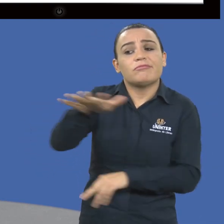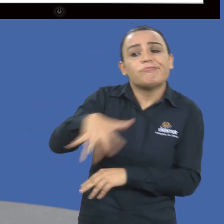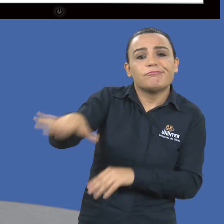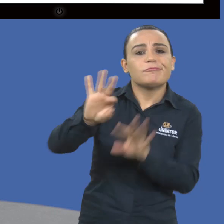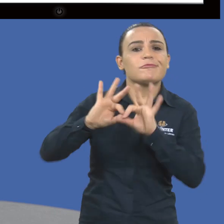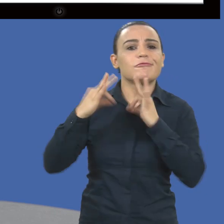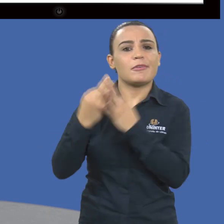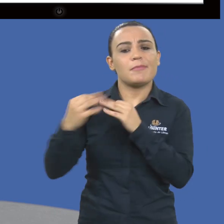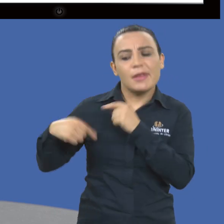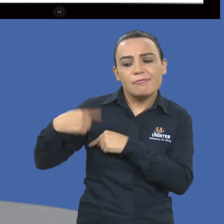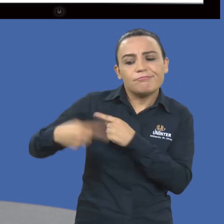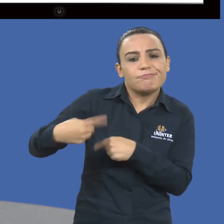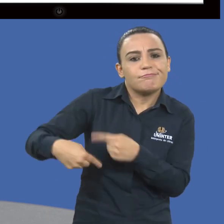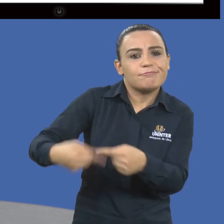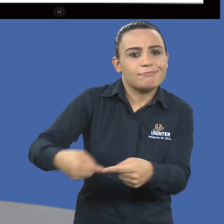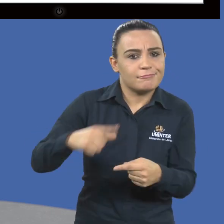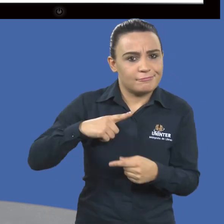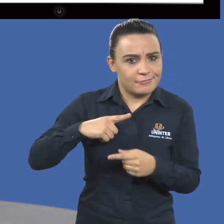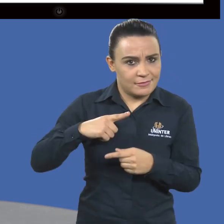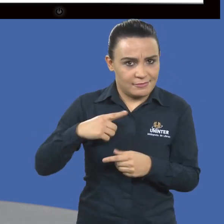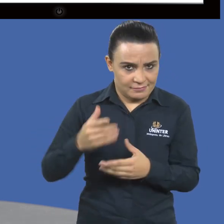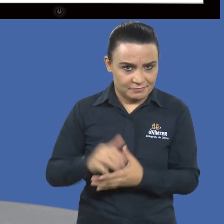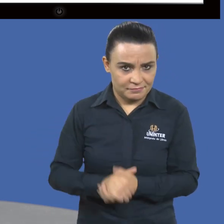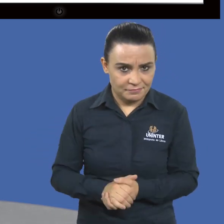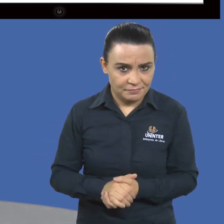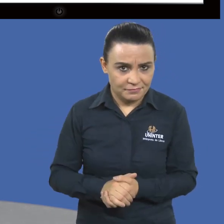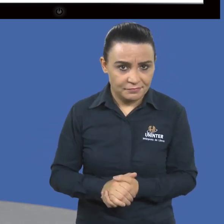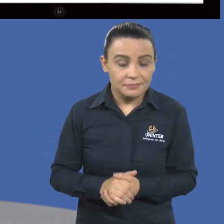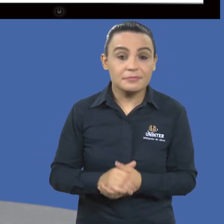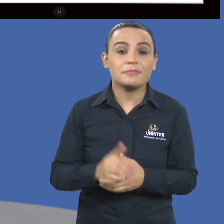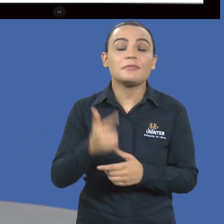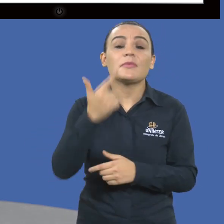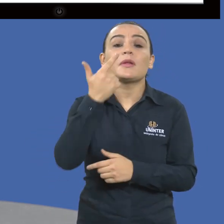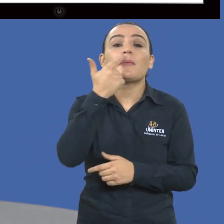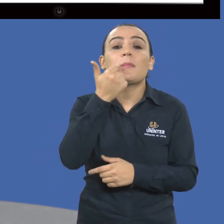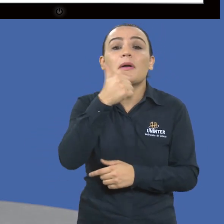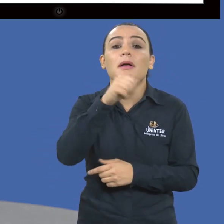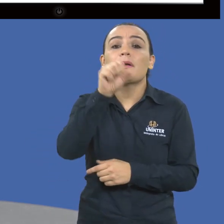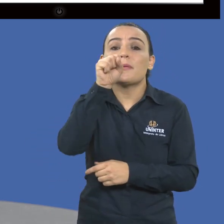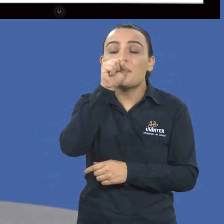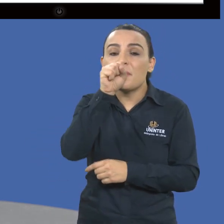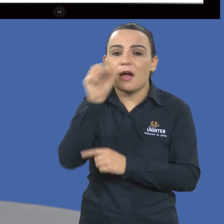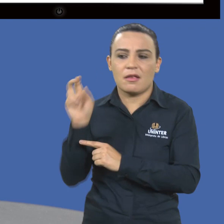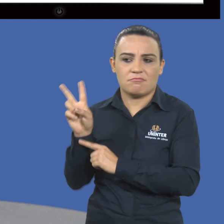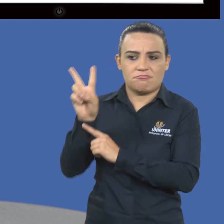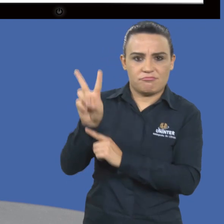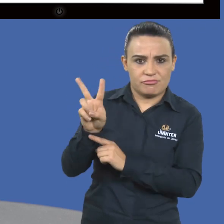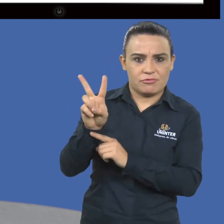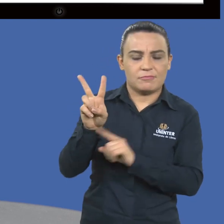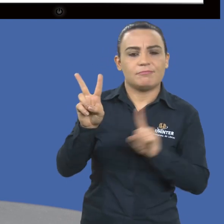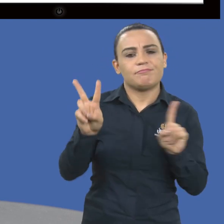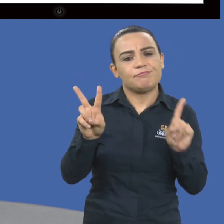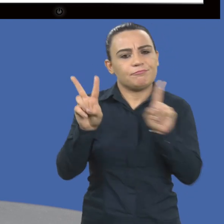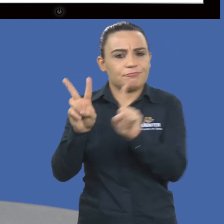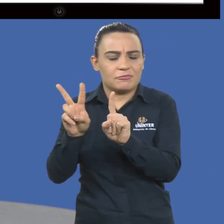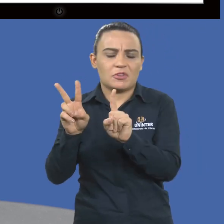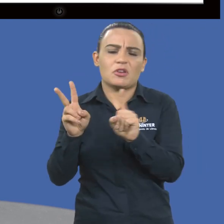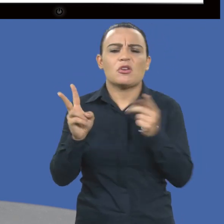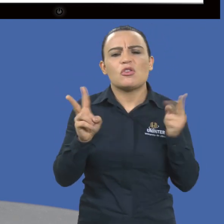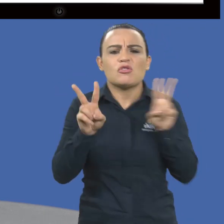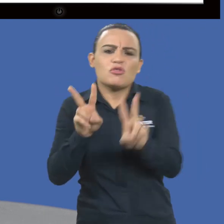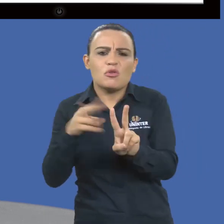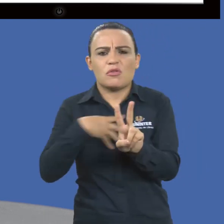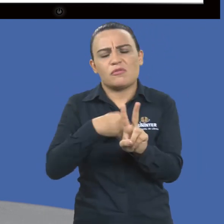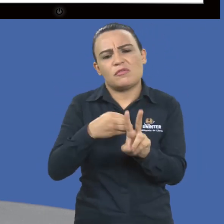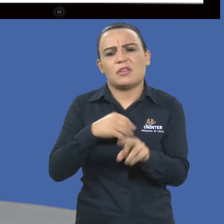em determinada família. Então, quando nós falamos que tem o papai e a mamãe, 2 filhos,